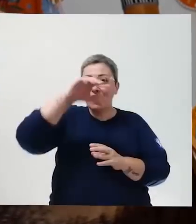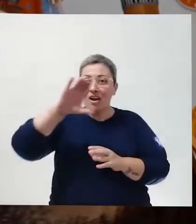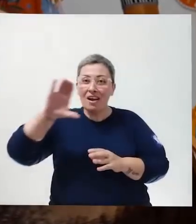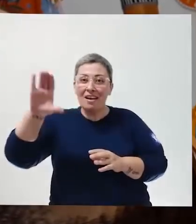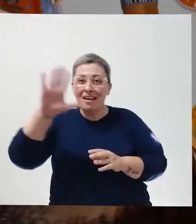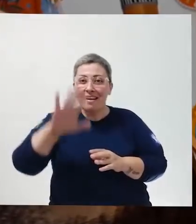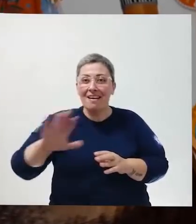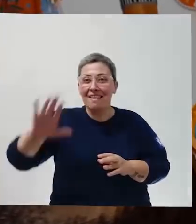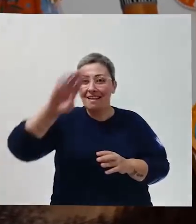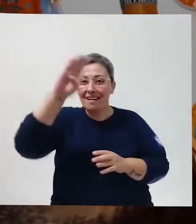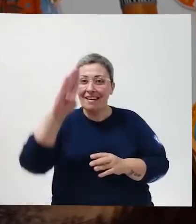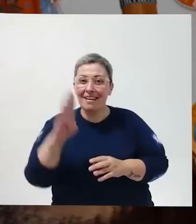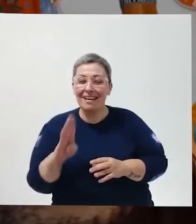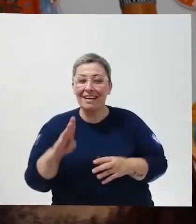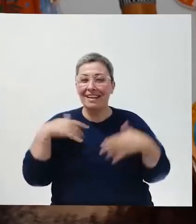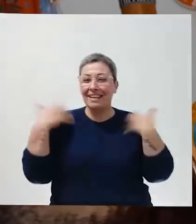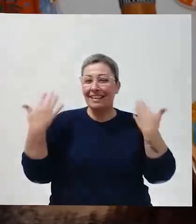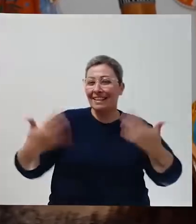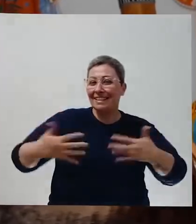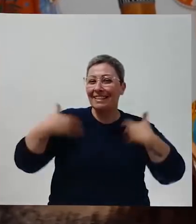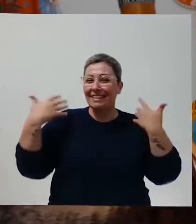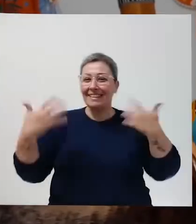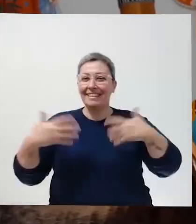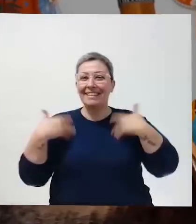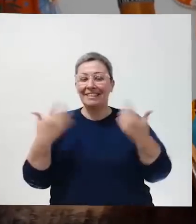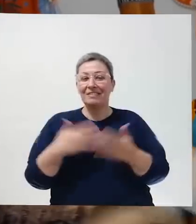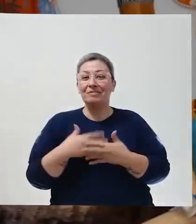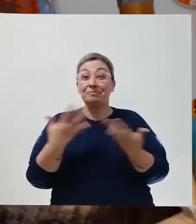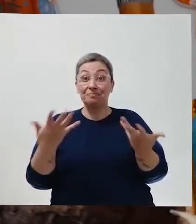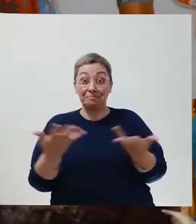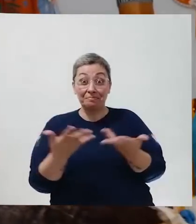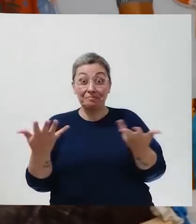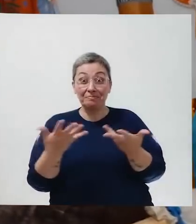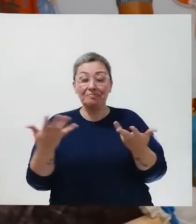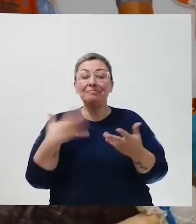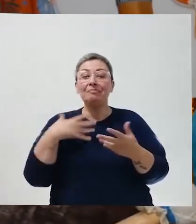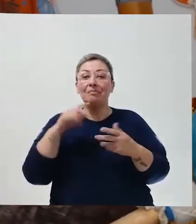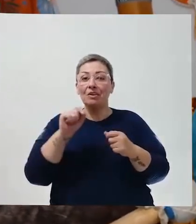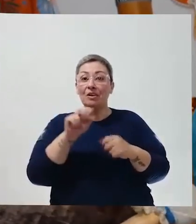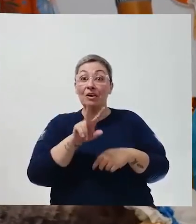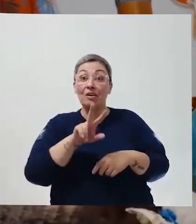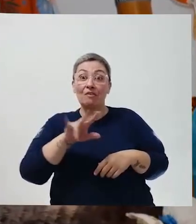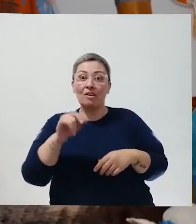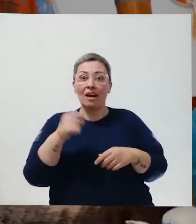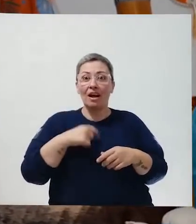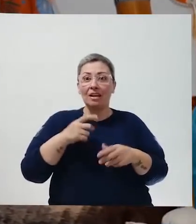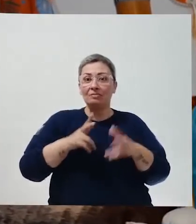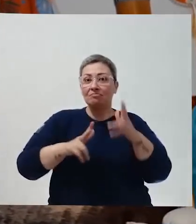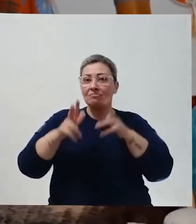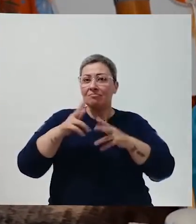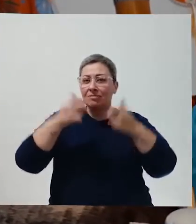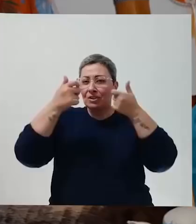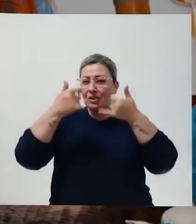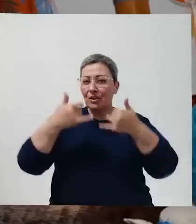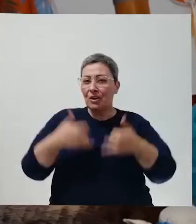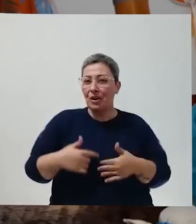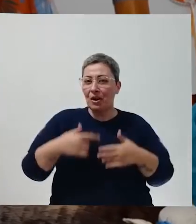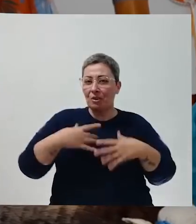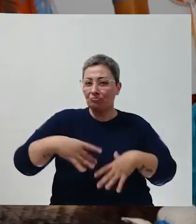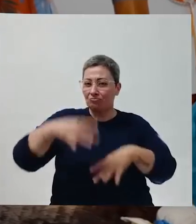Nordeste brasileiro. Alegria! E hoje nós iremos ouvir um conto de